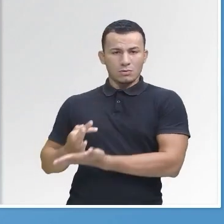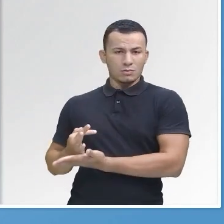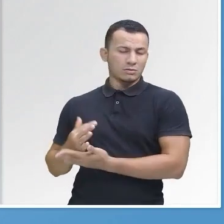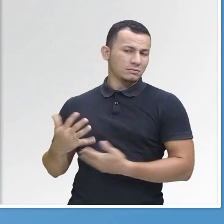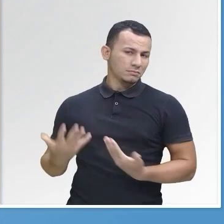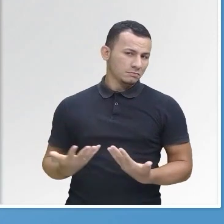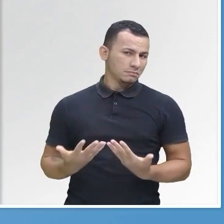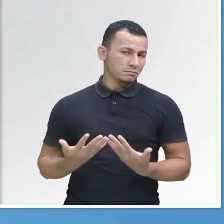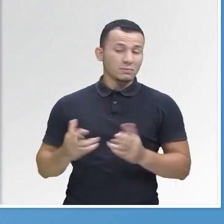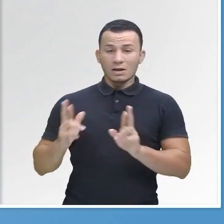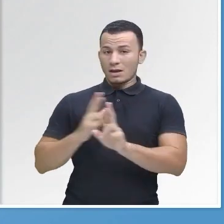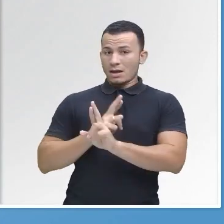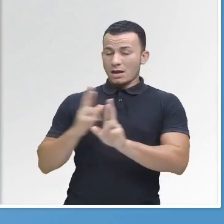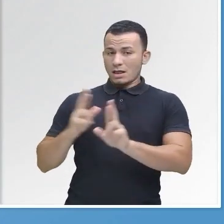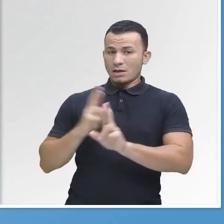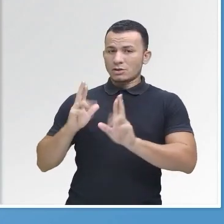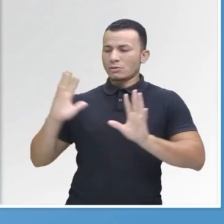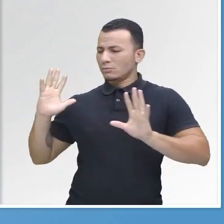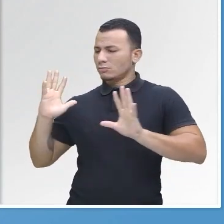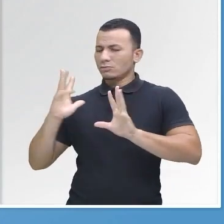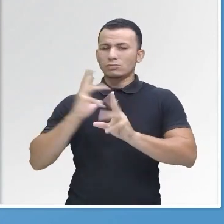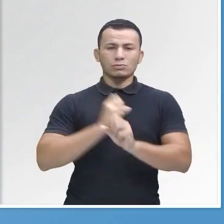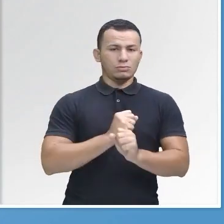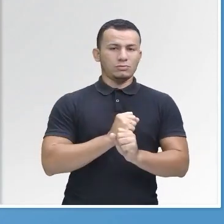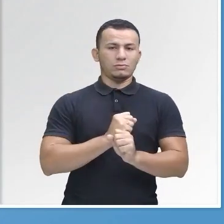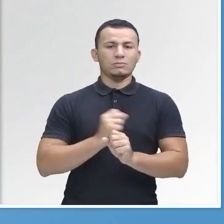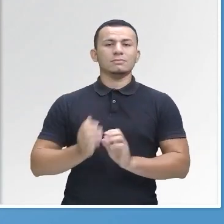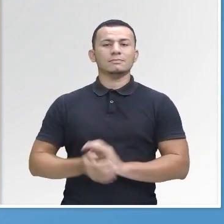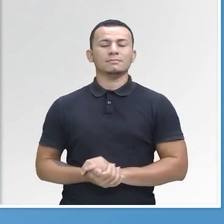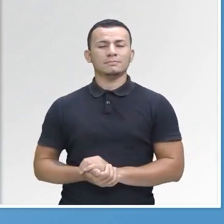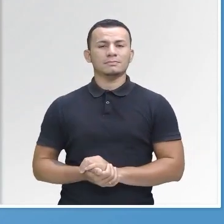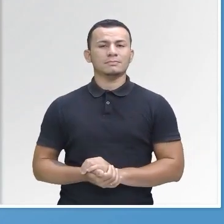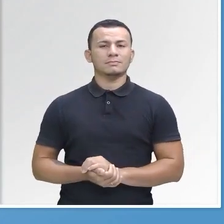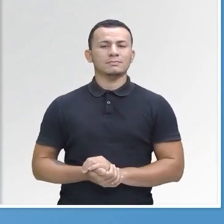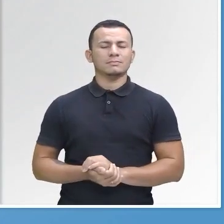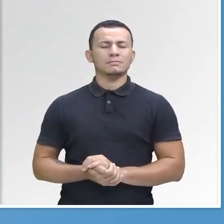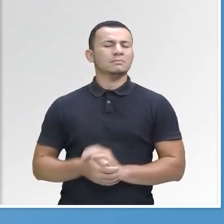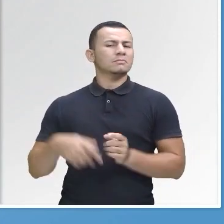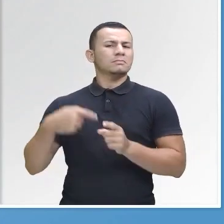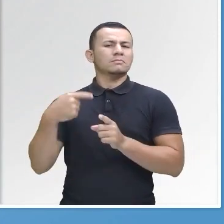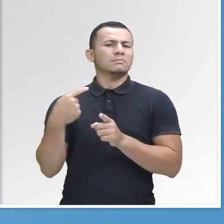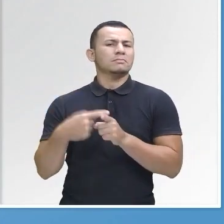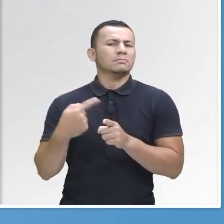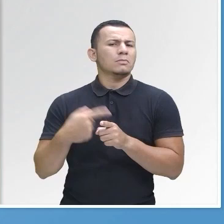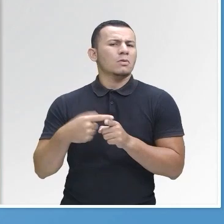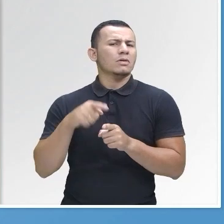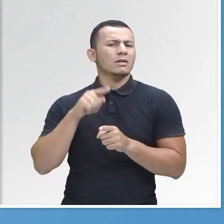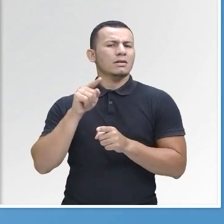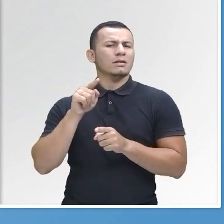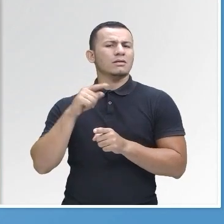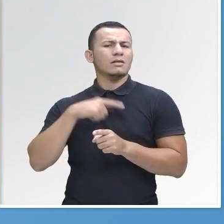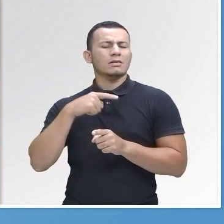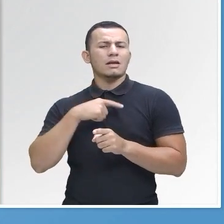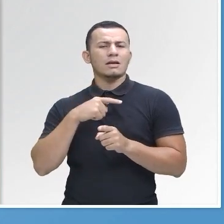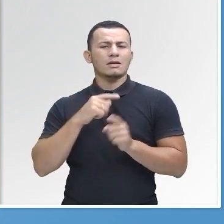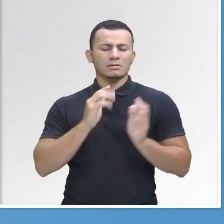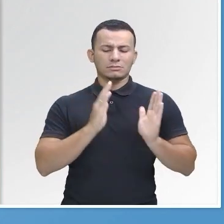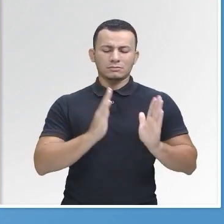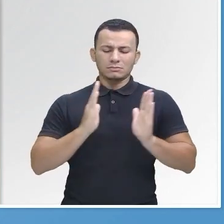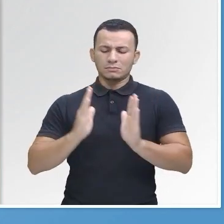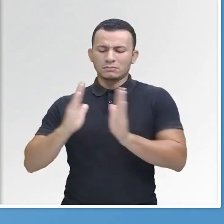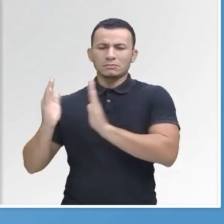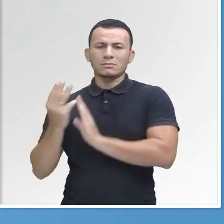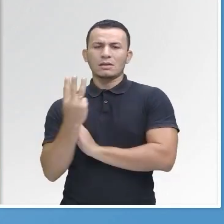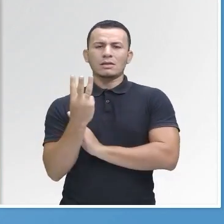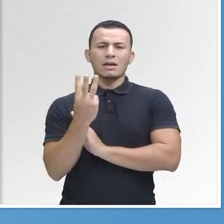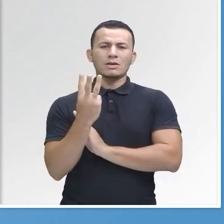em relação ao total? Bom, professor, e por que o senhor colocou aí esses 3 retângulos divididos aí? Não